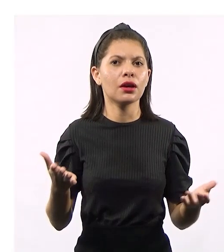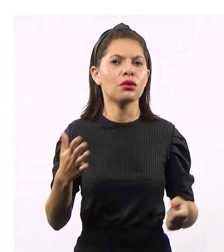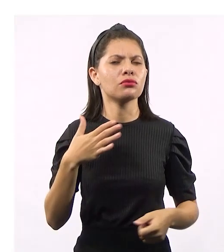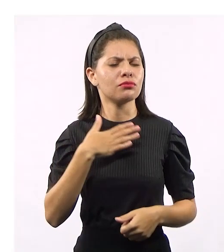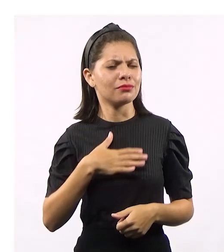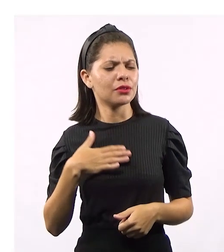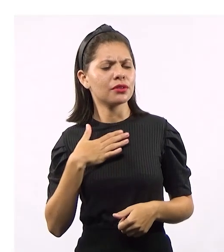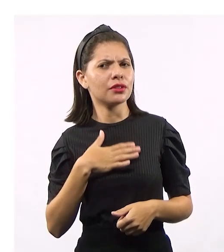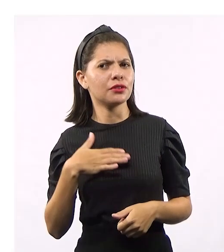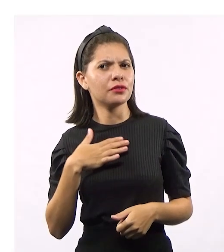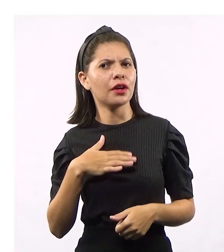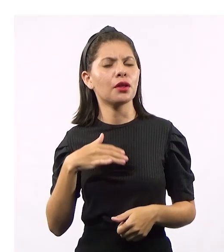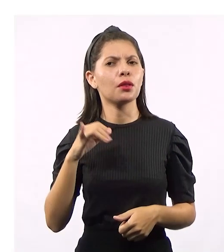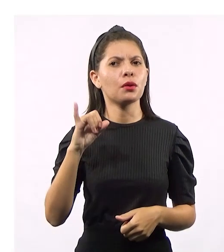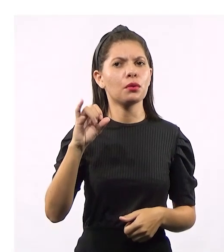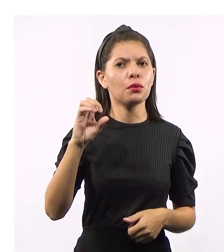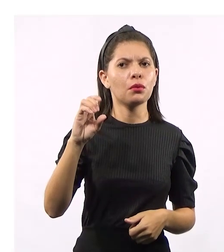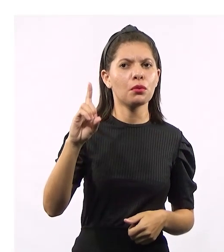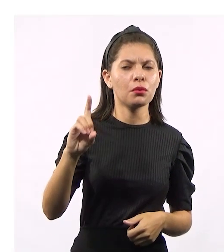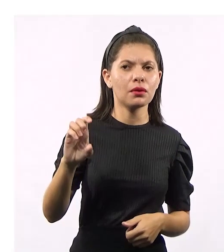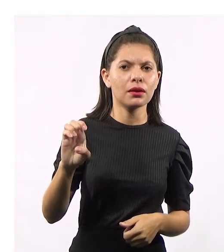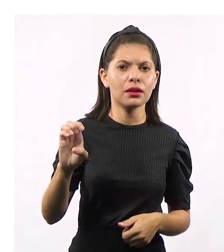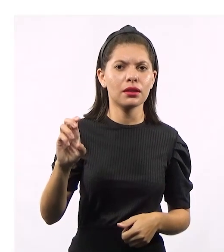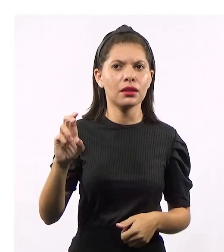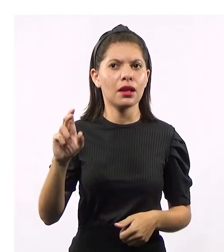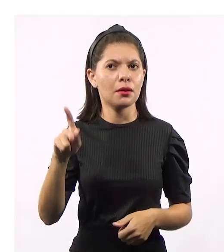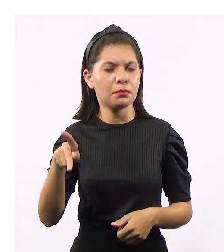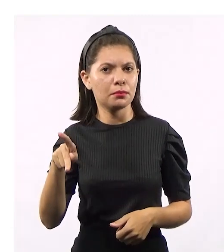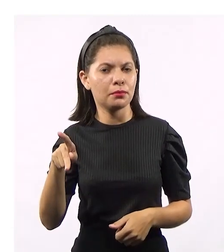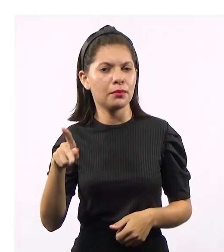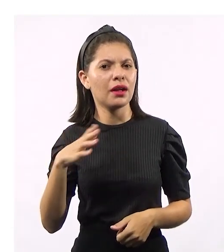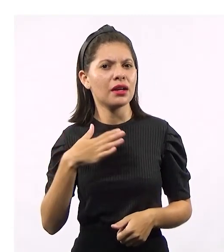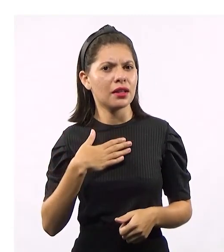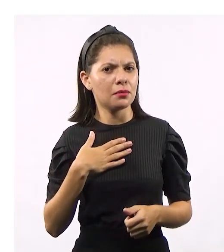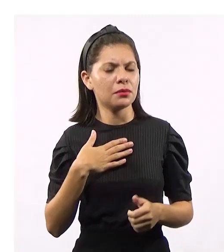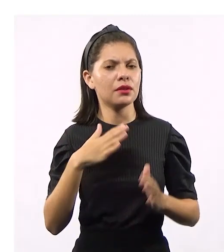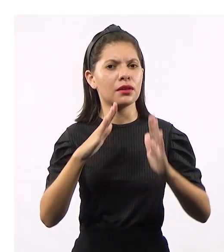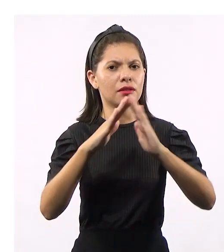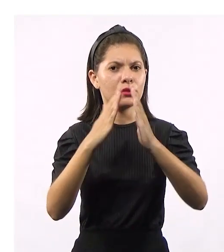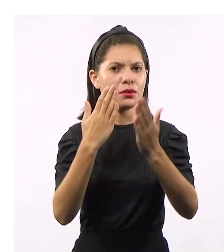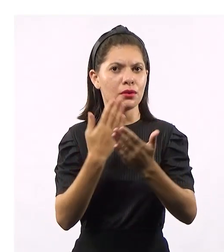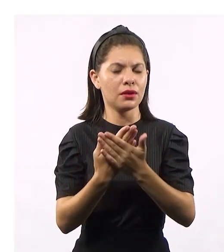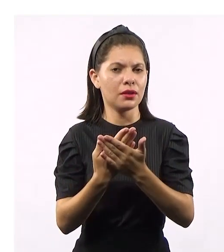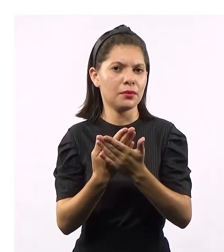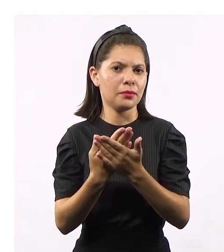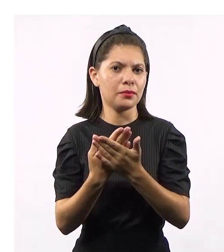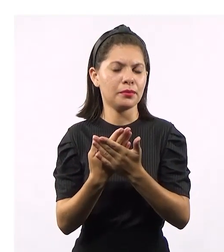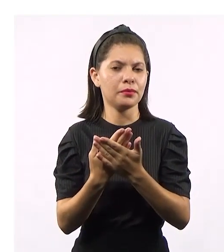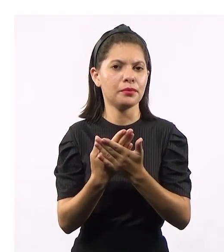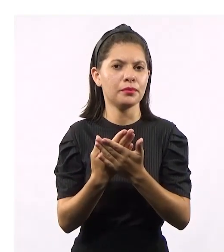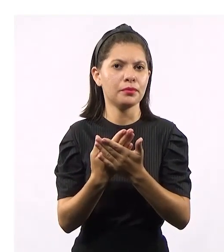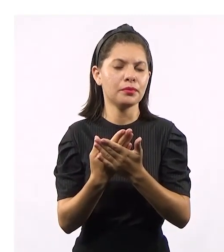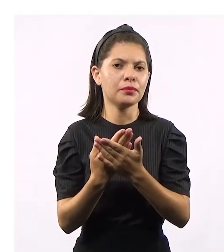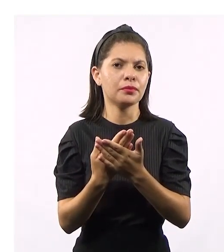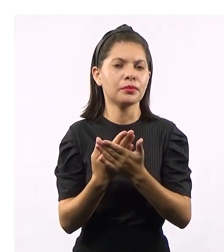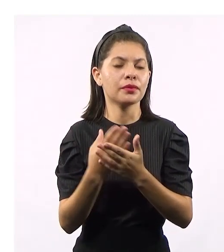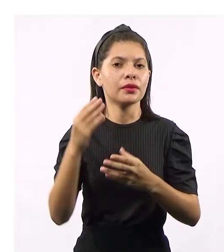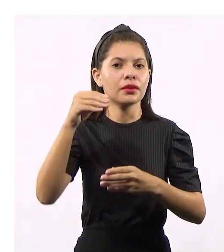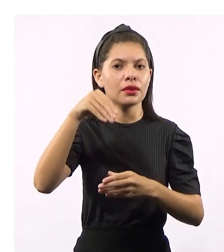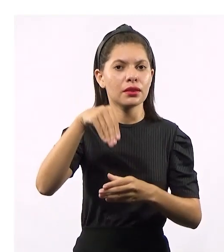Então, estou satisfeito com o IDEB da minha escola? Observa que é uma afirmação, não tem ponto de interrogação. E